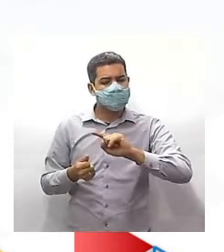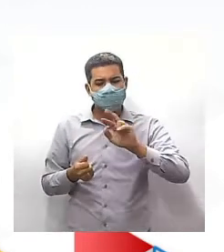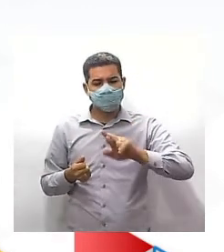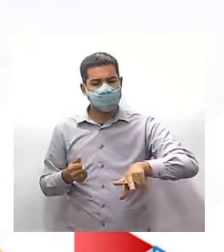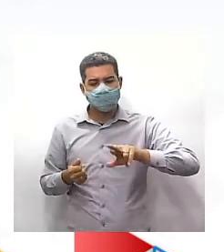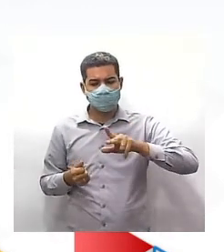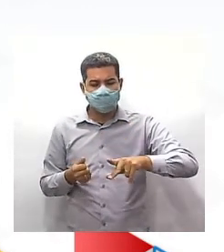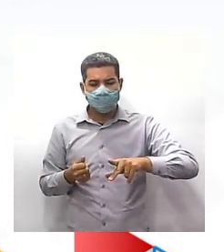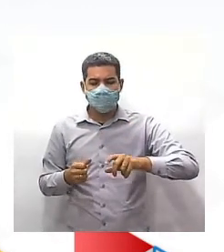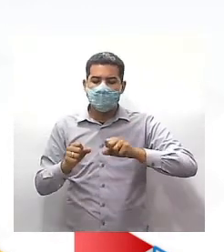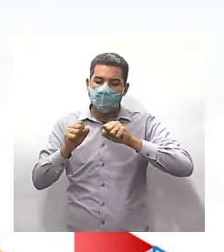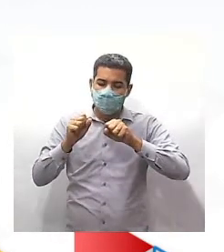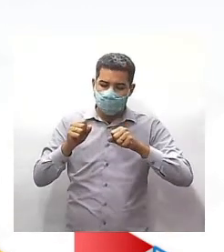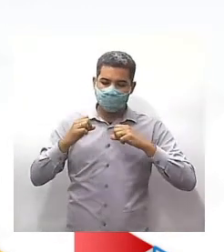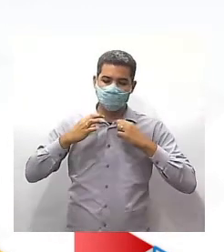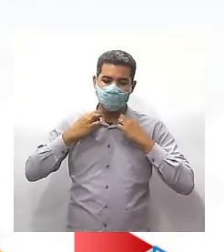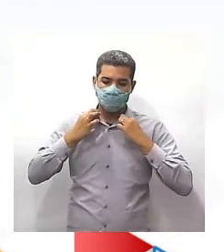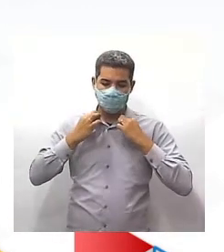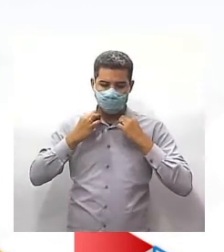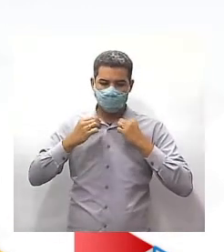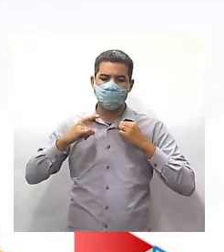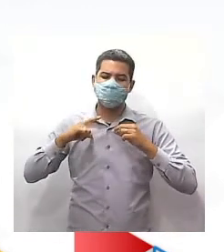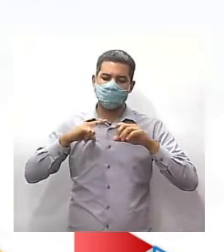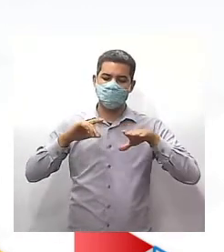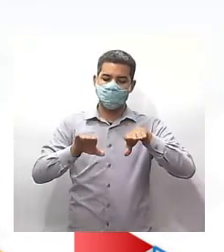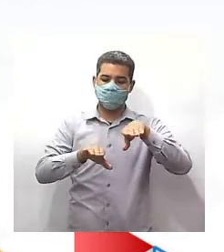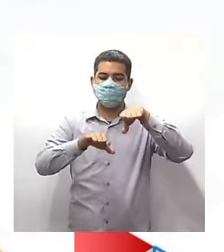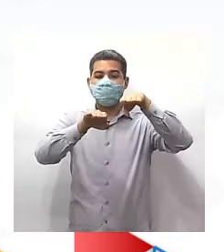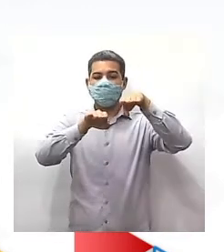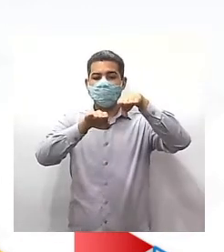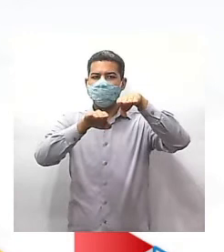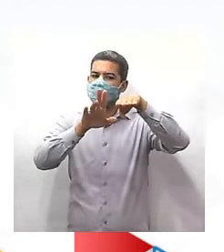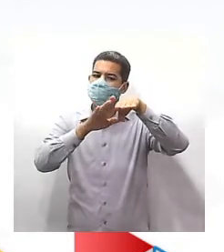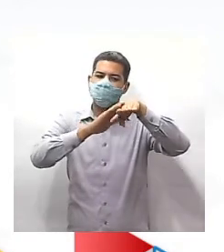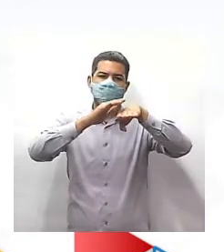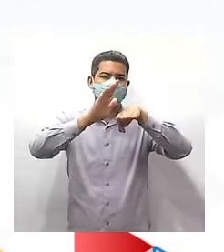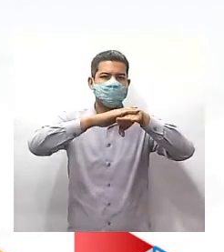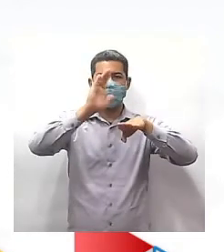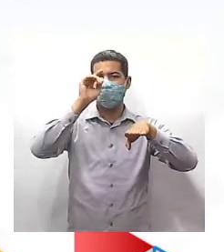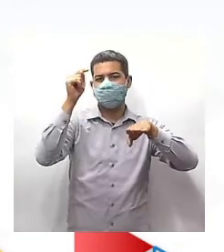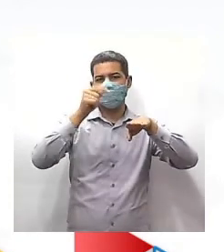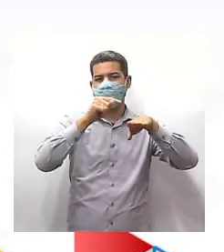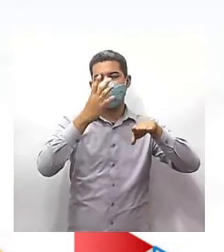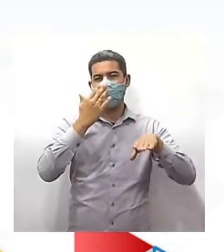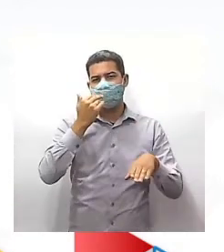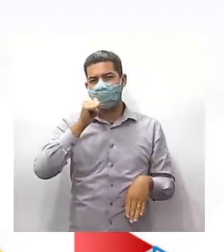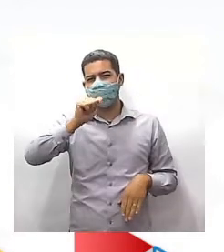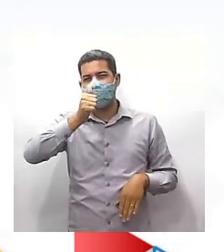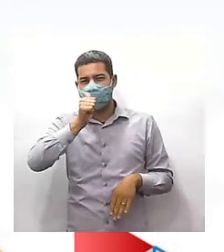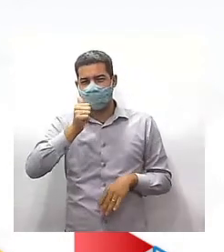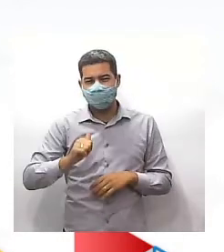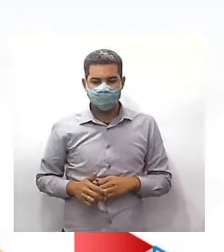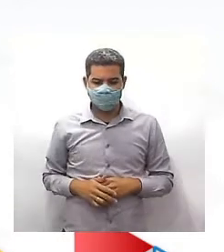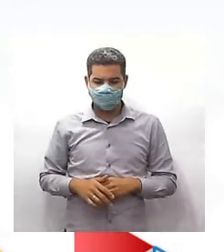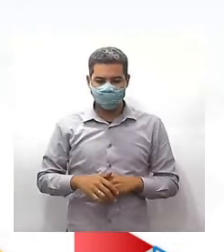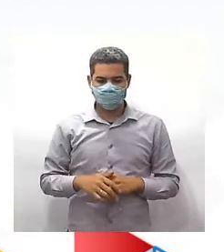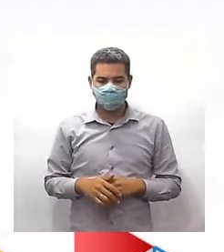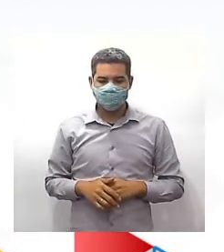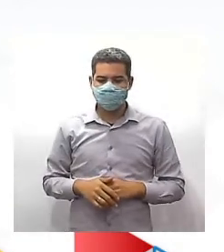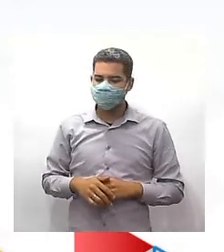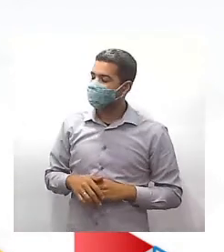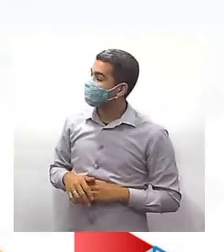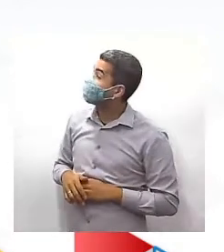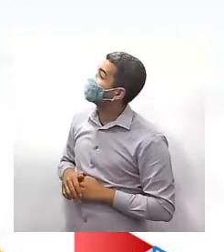aí do vestuário, ó. Tá vendo? Não tem muito. Mas o maior dele foi a alimentação e bebida. Então se liga aí, que é claro que